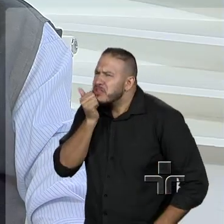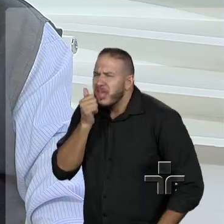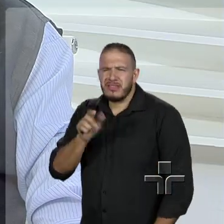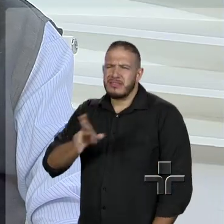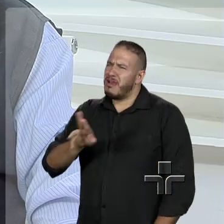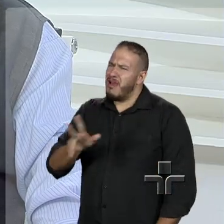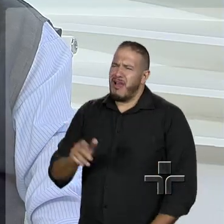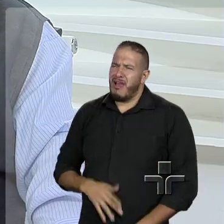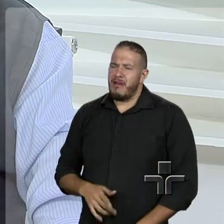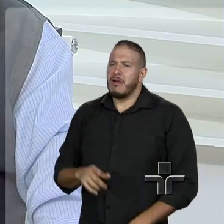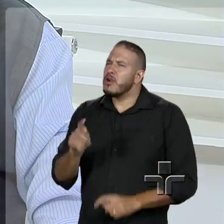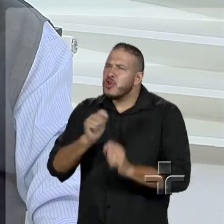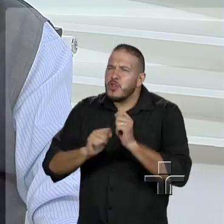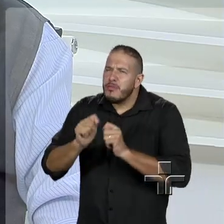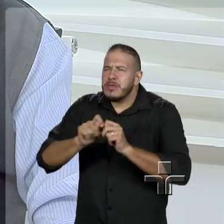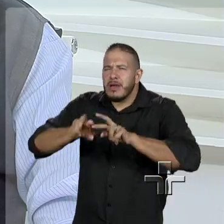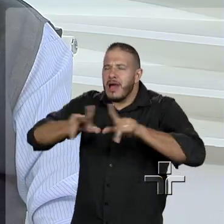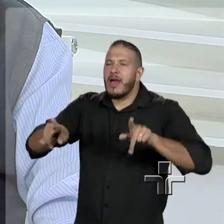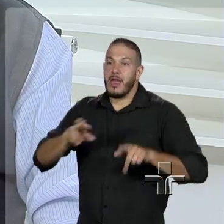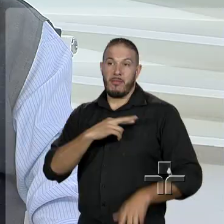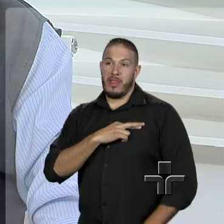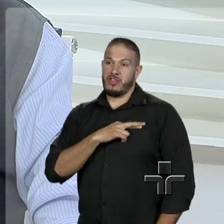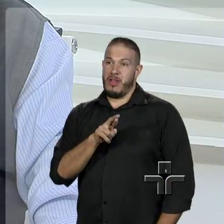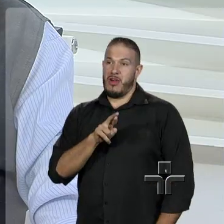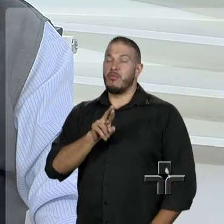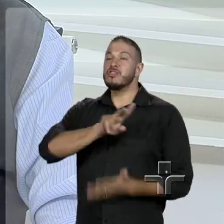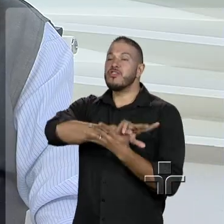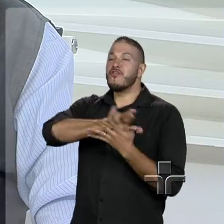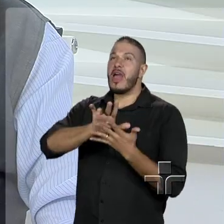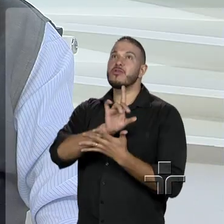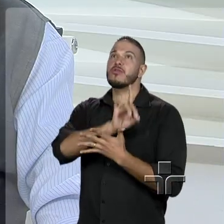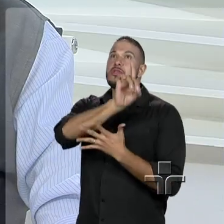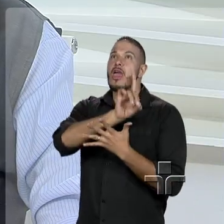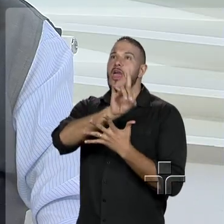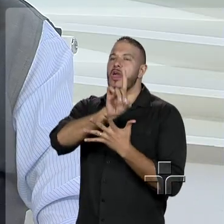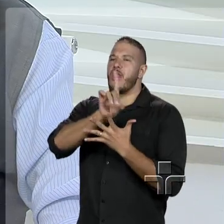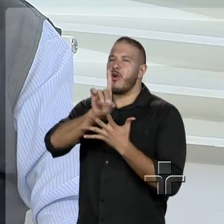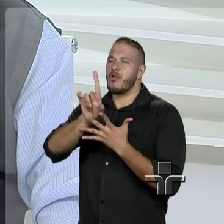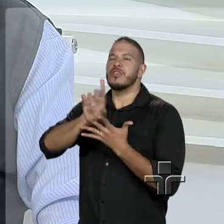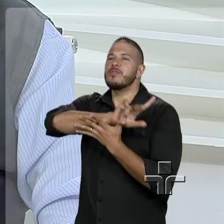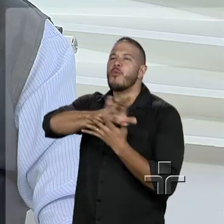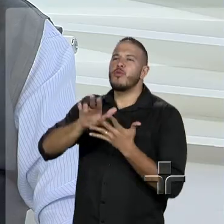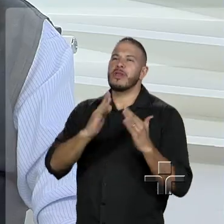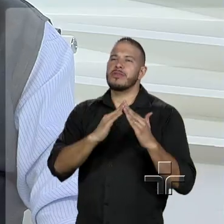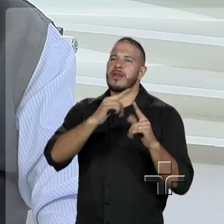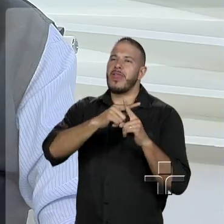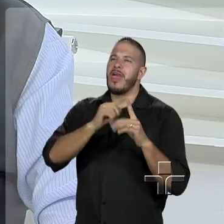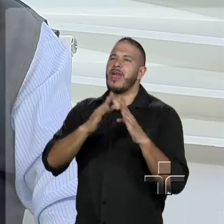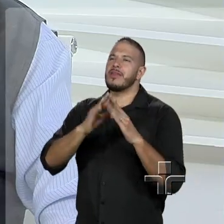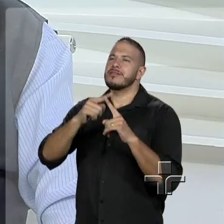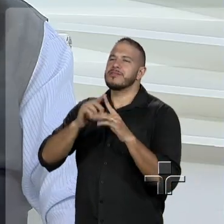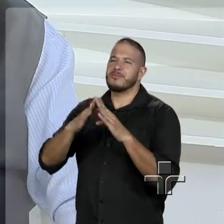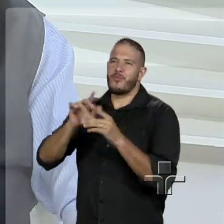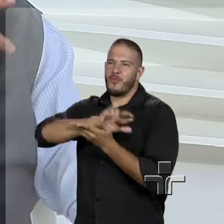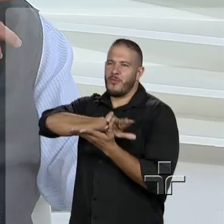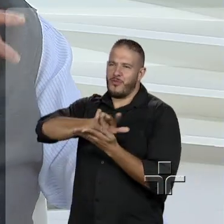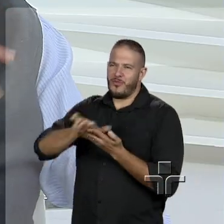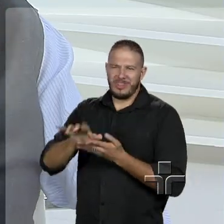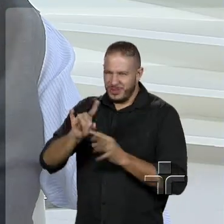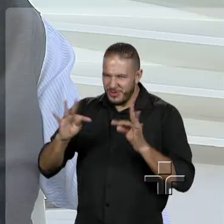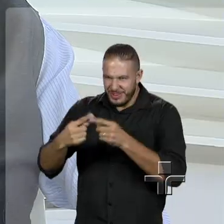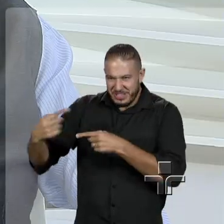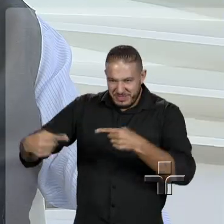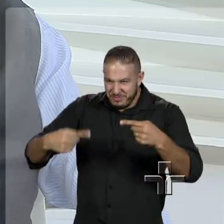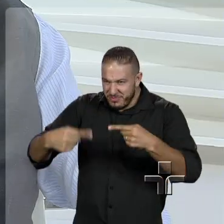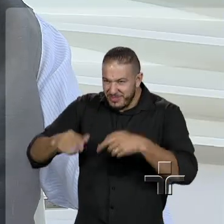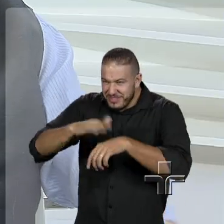religião com vários deuses e muitas igrejas. De forma que toda essa disputa que você falou